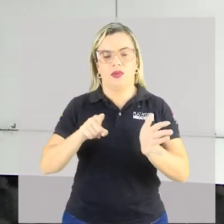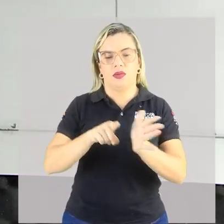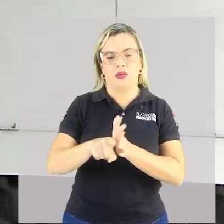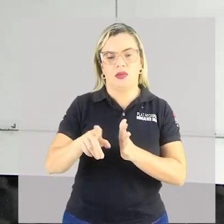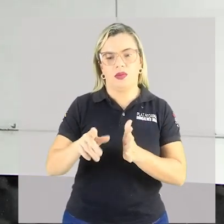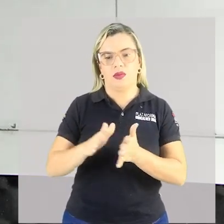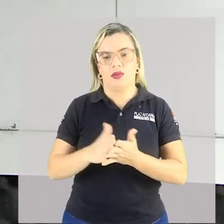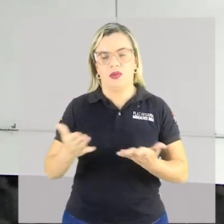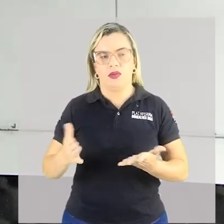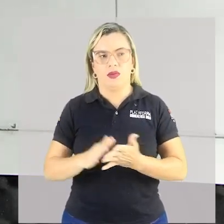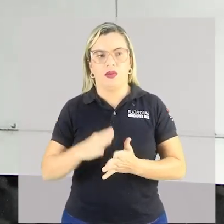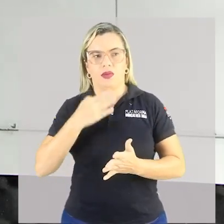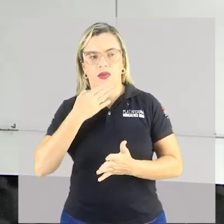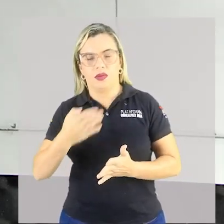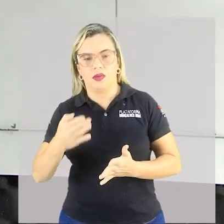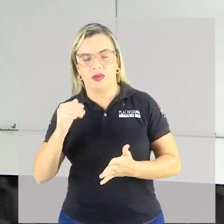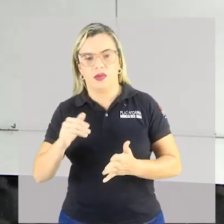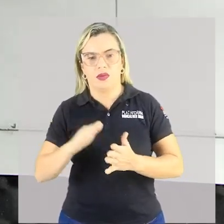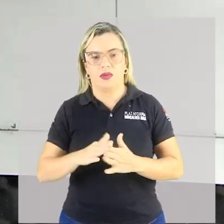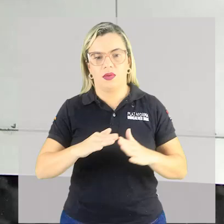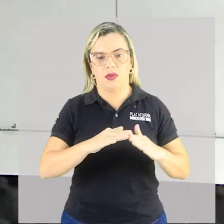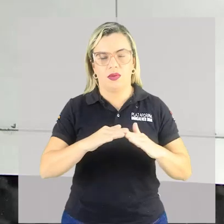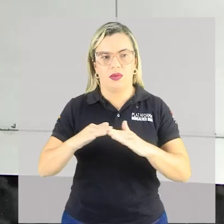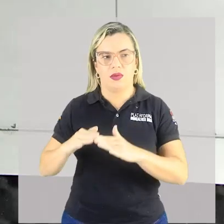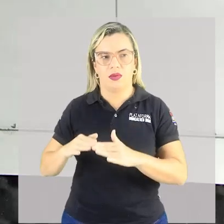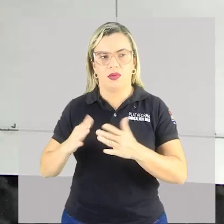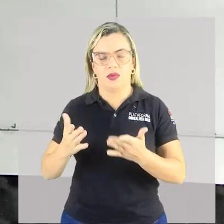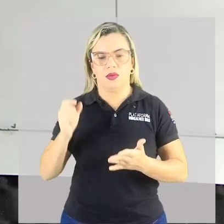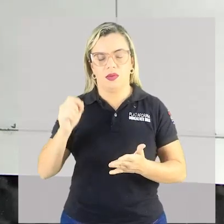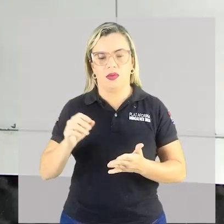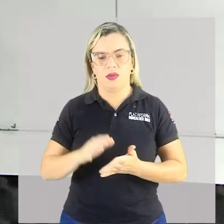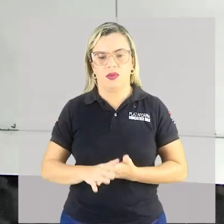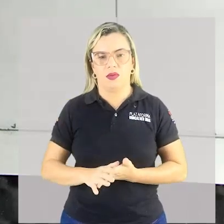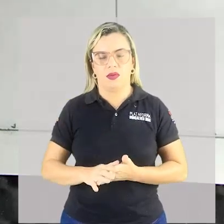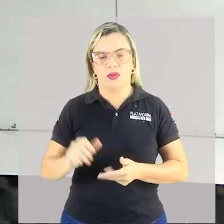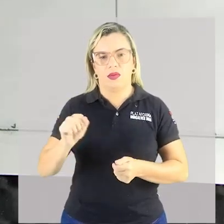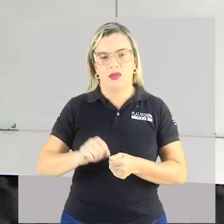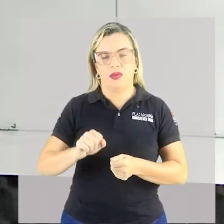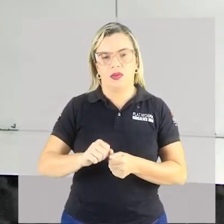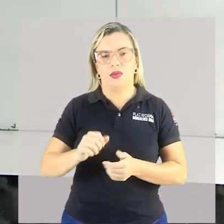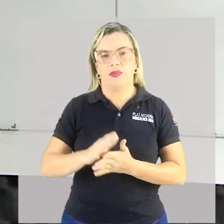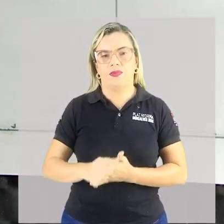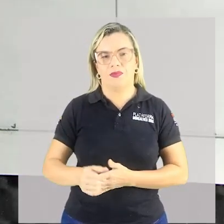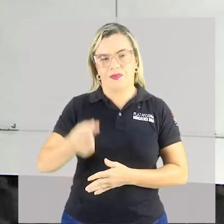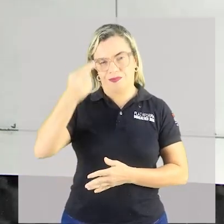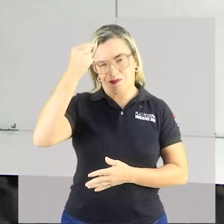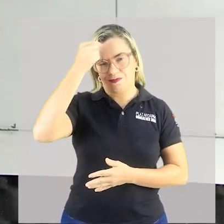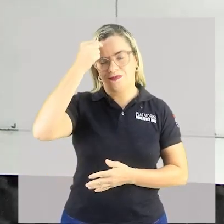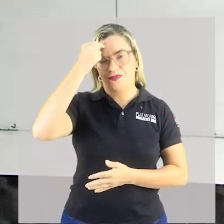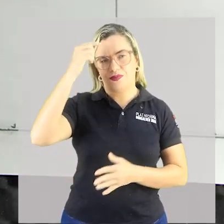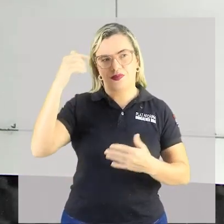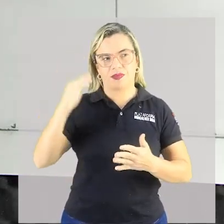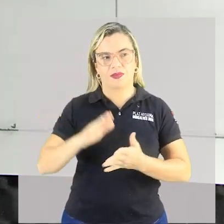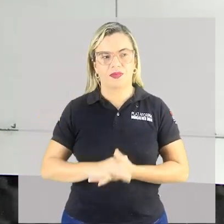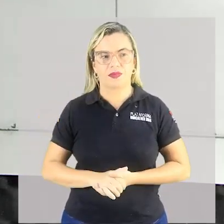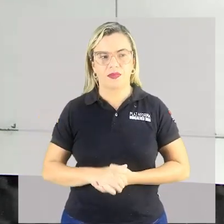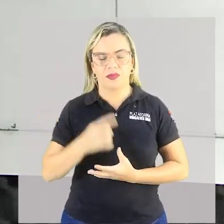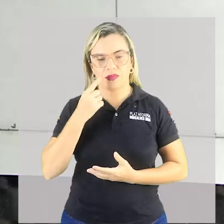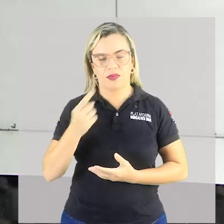que está funcionando aqui de 4 partes, beleza? Então daria até para fazer o cálculo mental. Aqui 7. 7 com